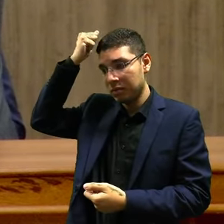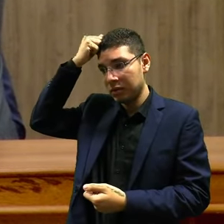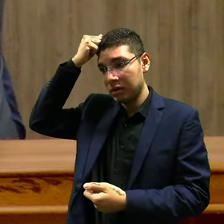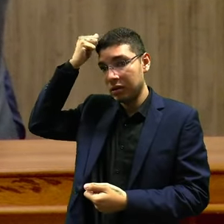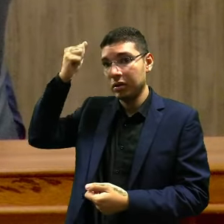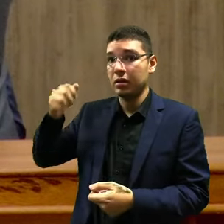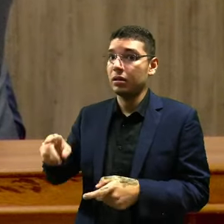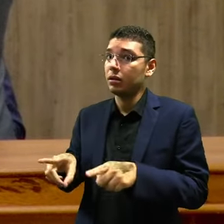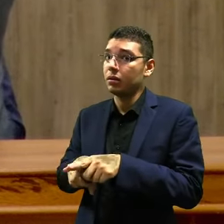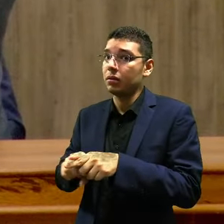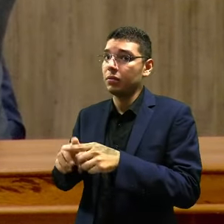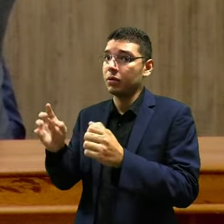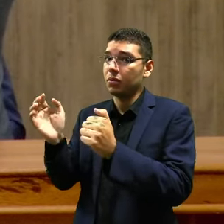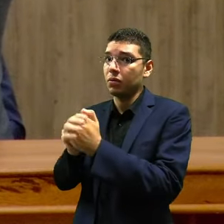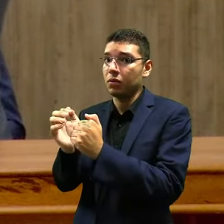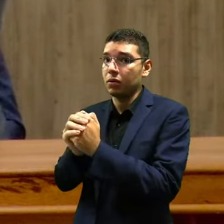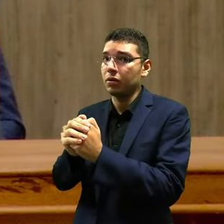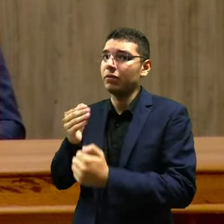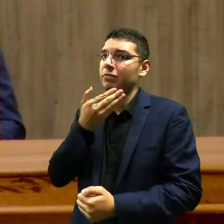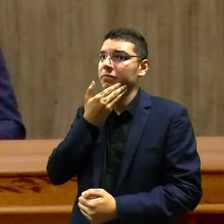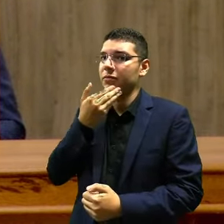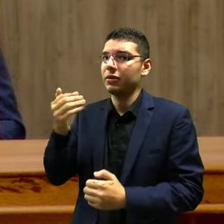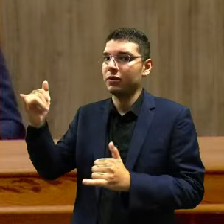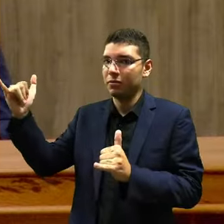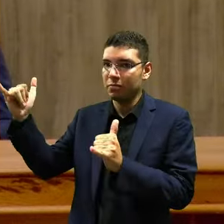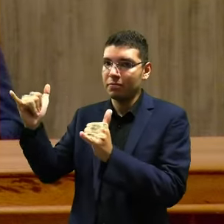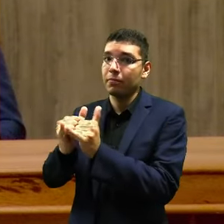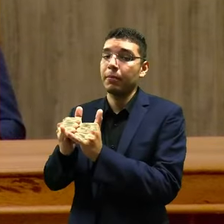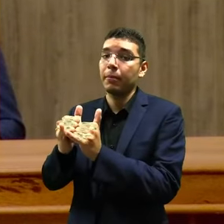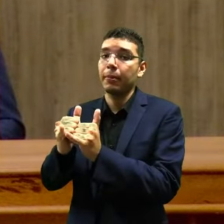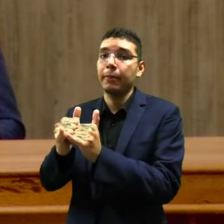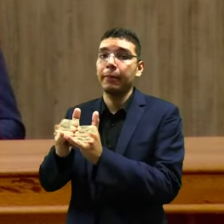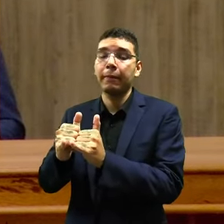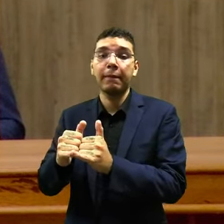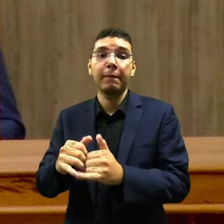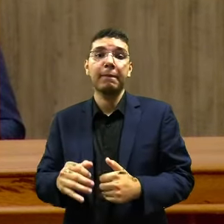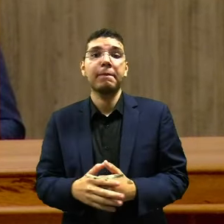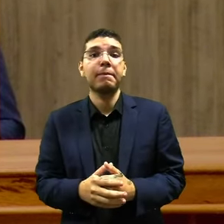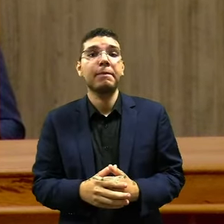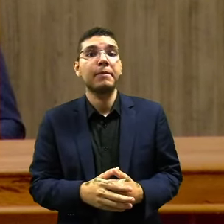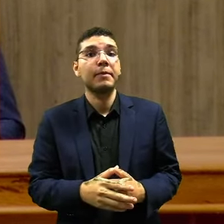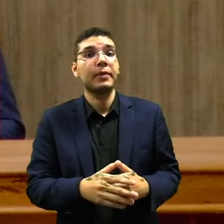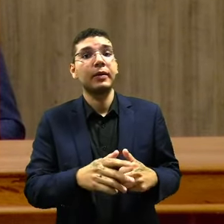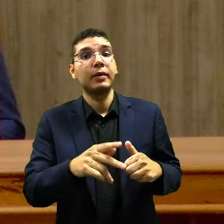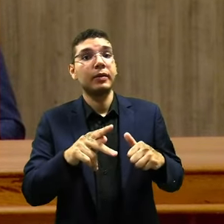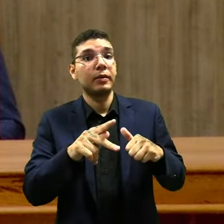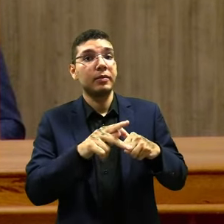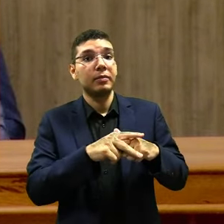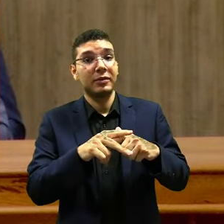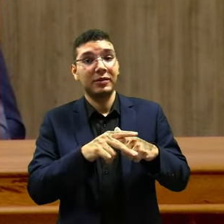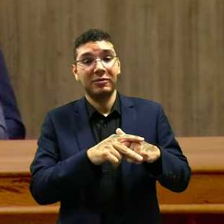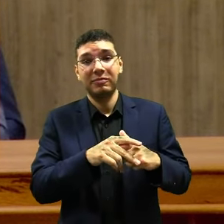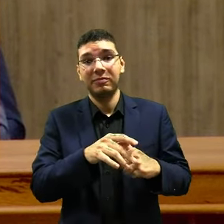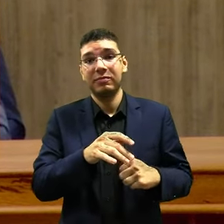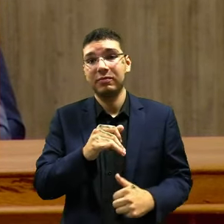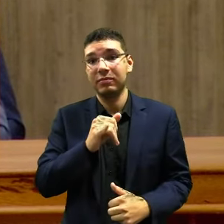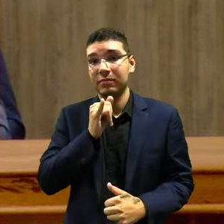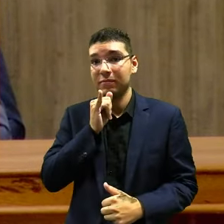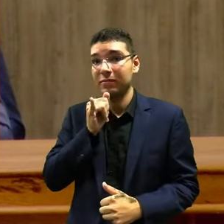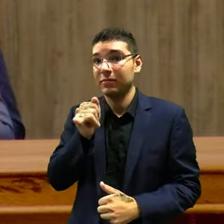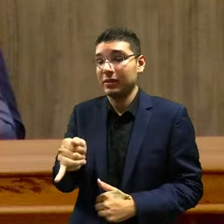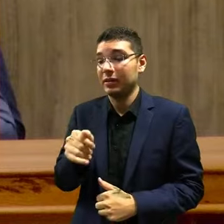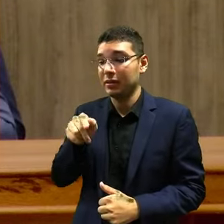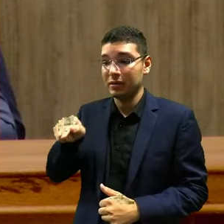porventura te seja Perdoado pensamento pronto mas Pedro diz que ele estava cheio de féu e de iniqui e